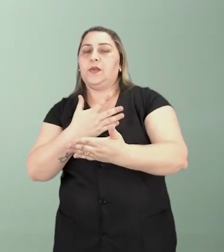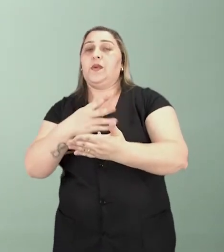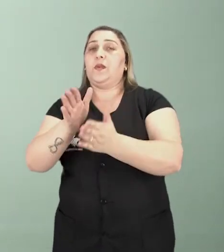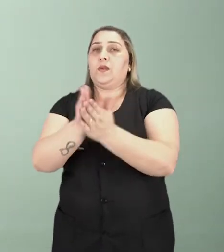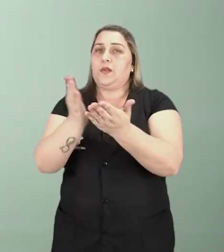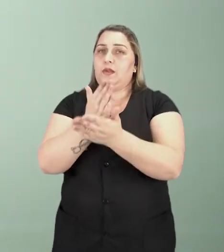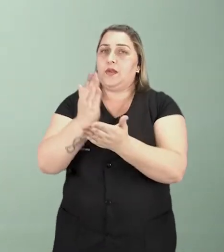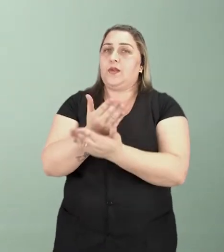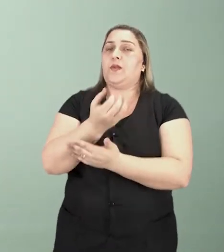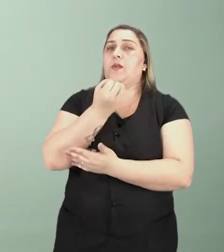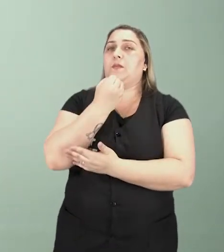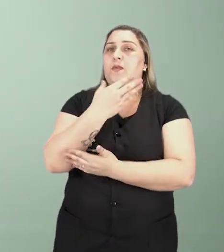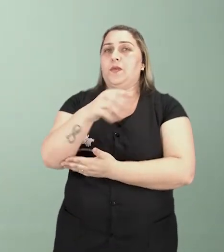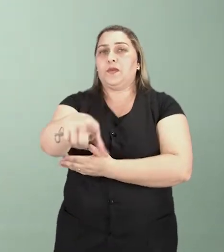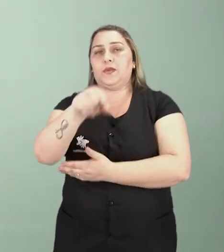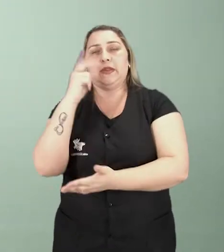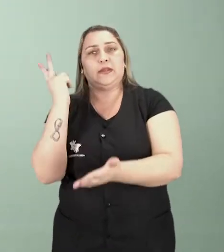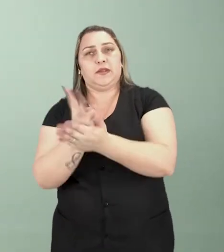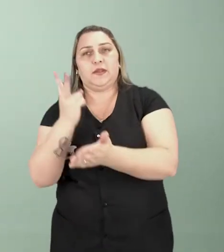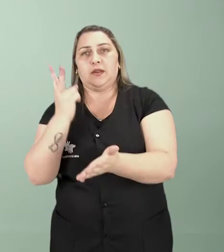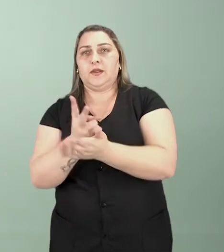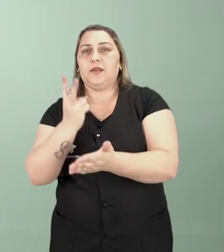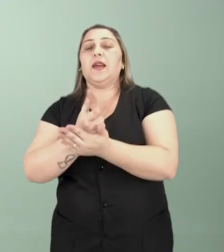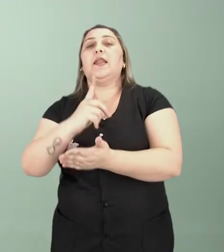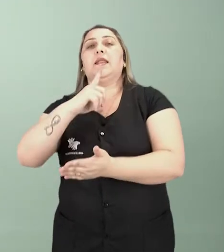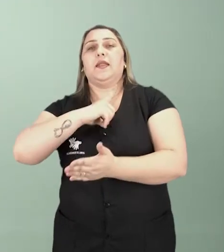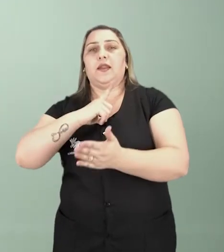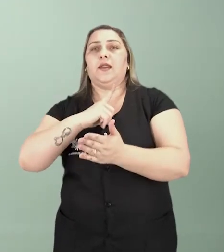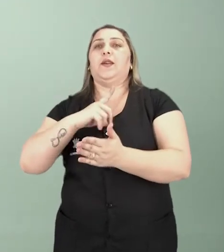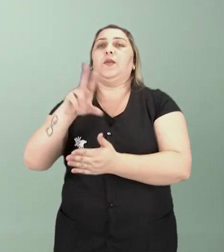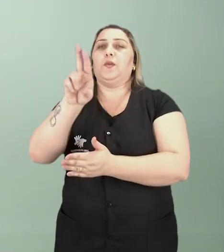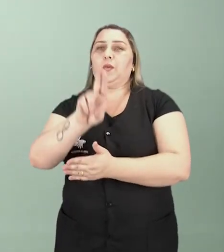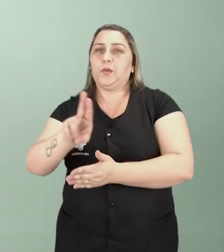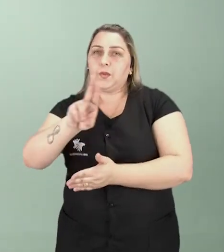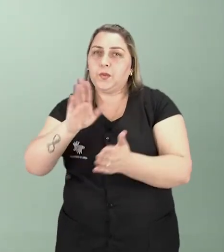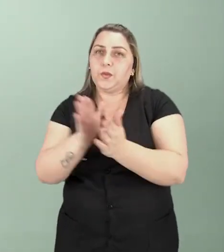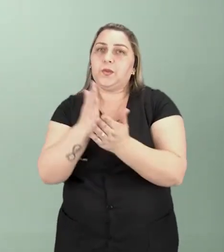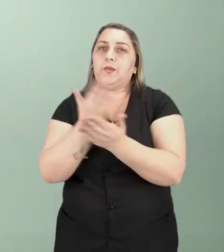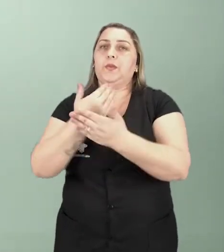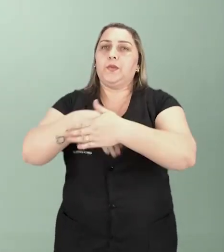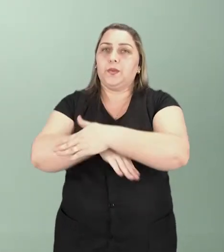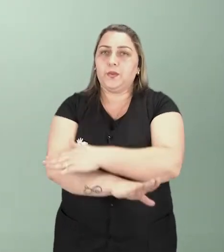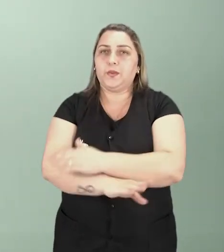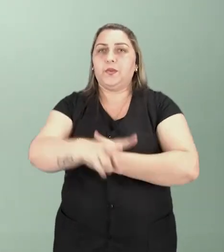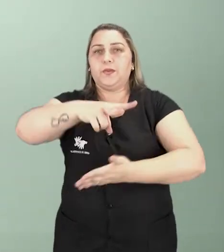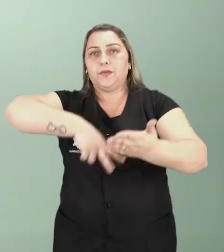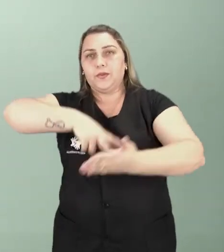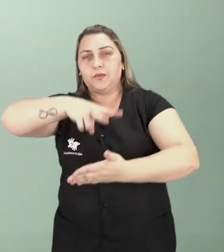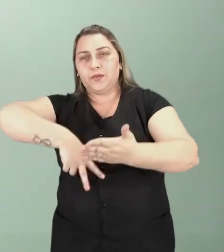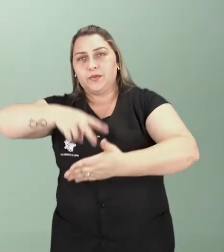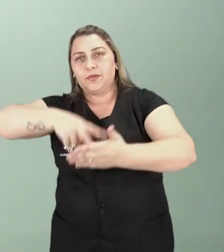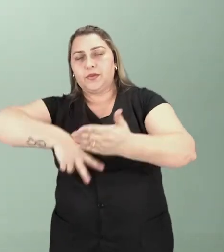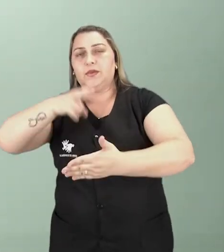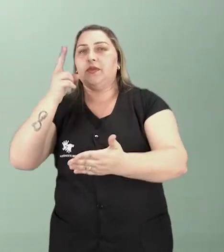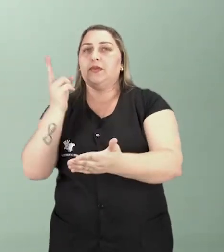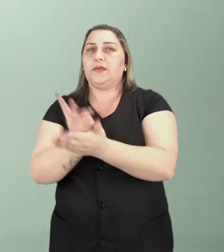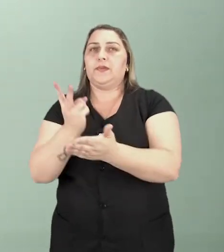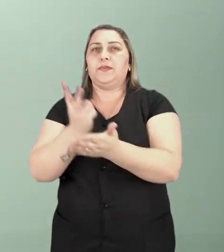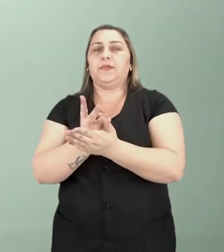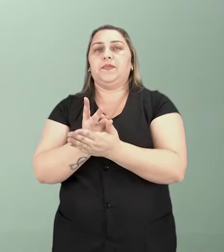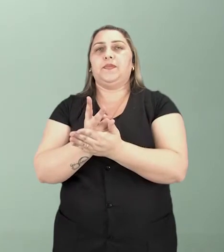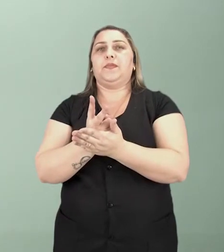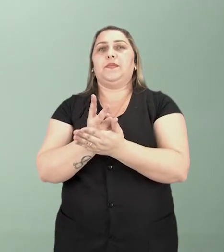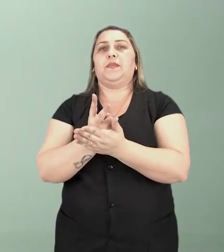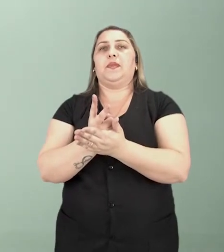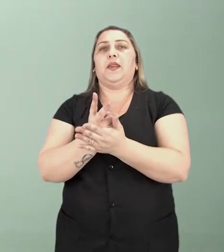uma boa opção sempre. Vocês deveriam sempre ter o hábito de fazer a leitura. Além de tudo, além dessa questão